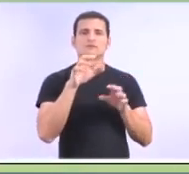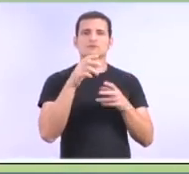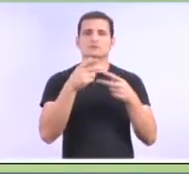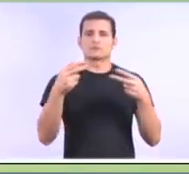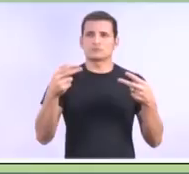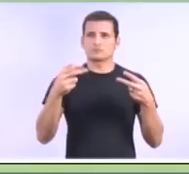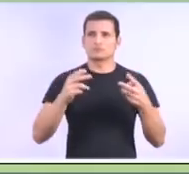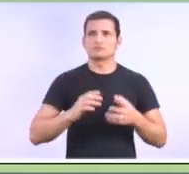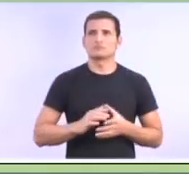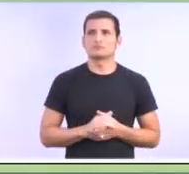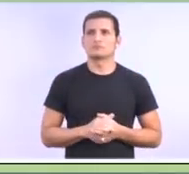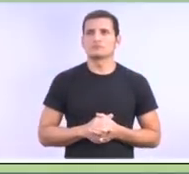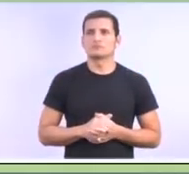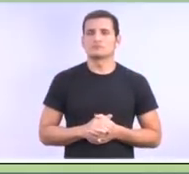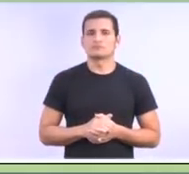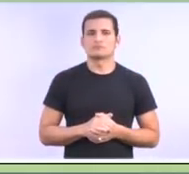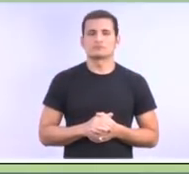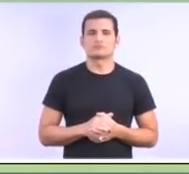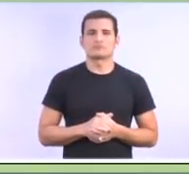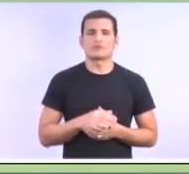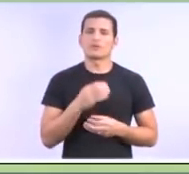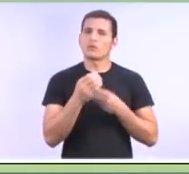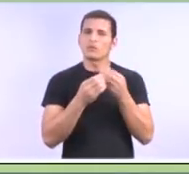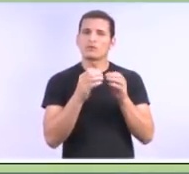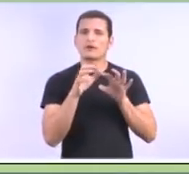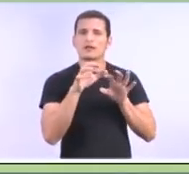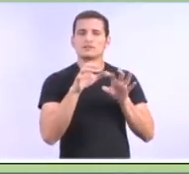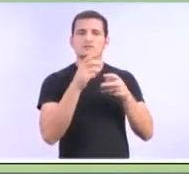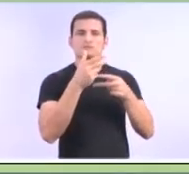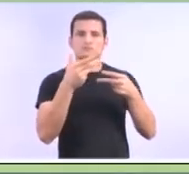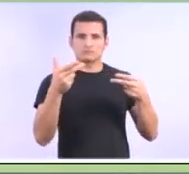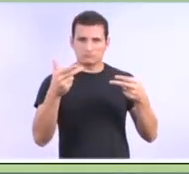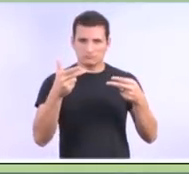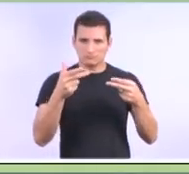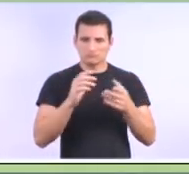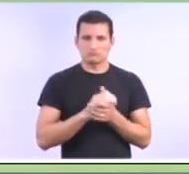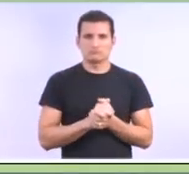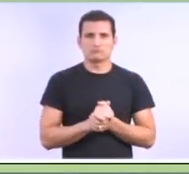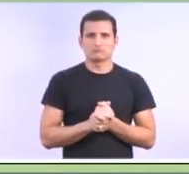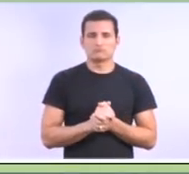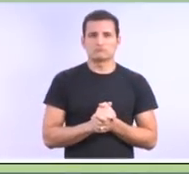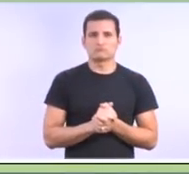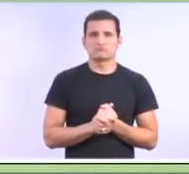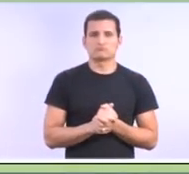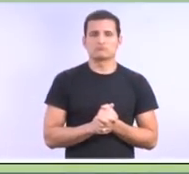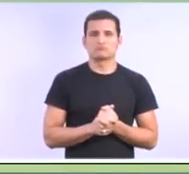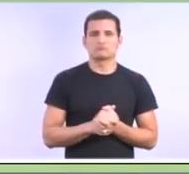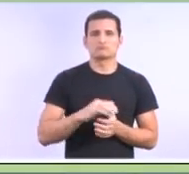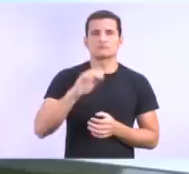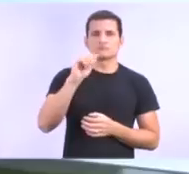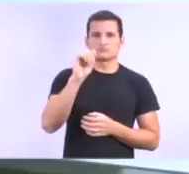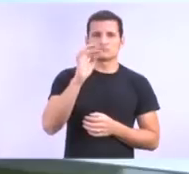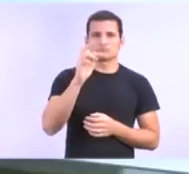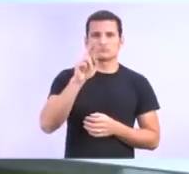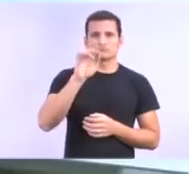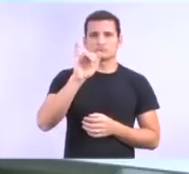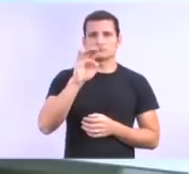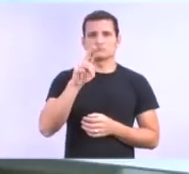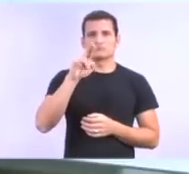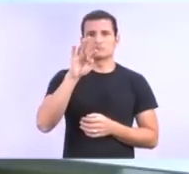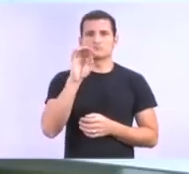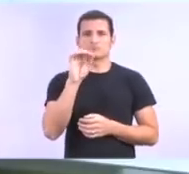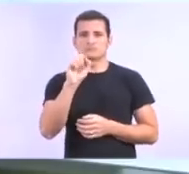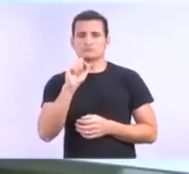aí a resposta. Como definir características do objeto? Criando atributos. Professor, o que são atributos? É o